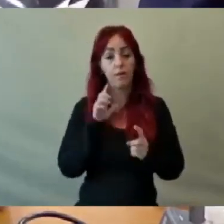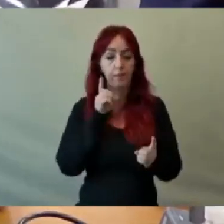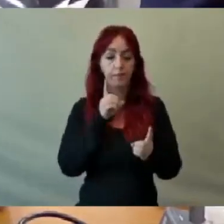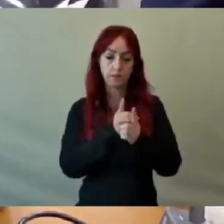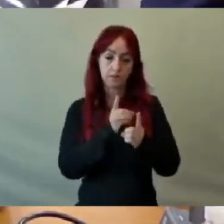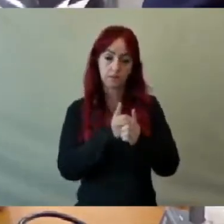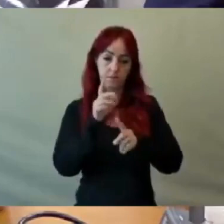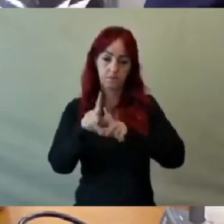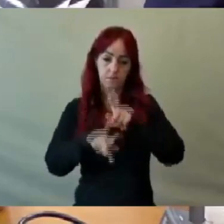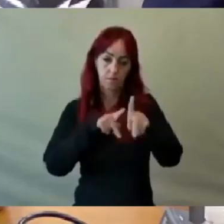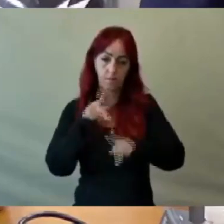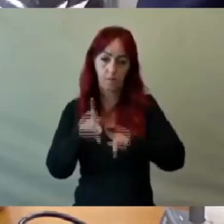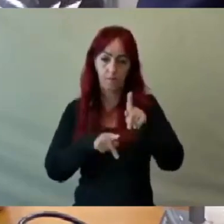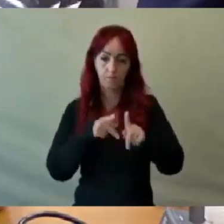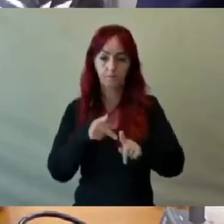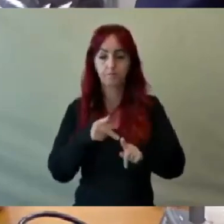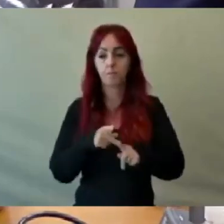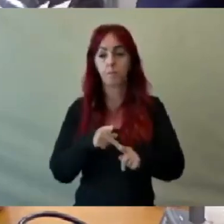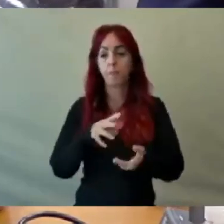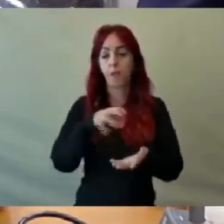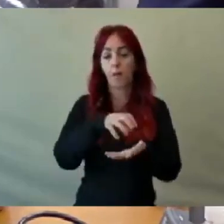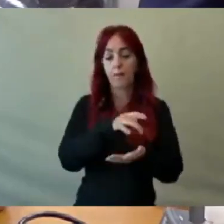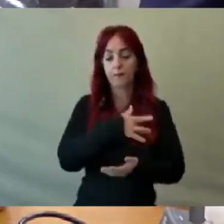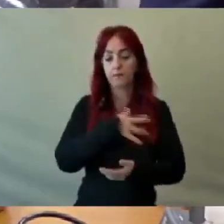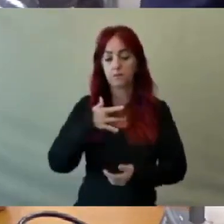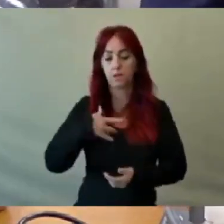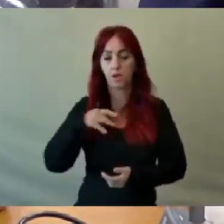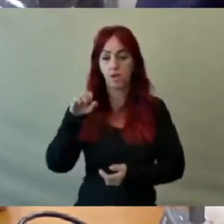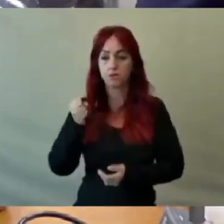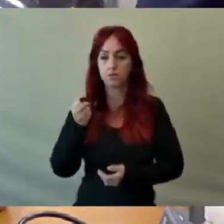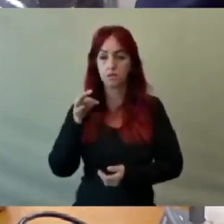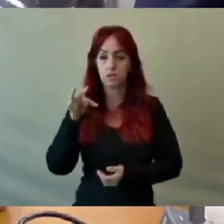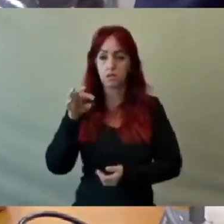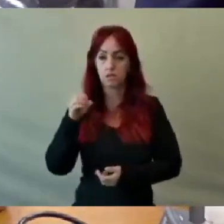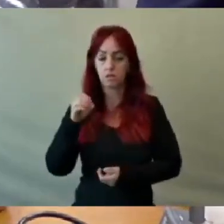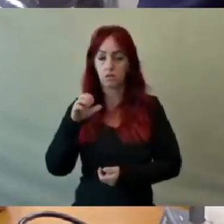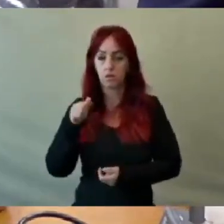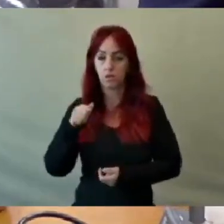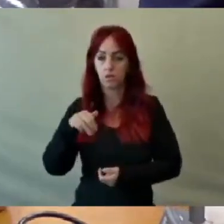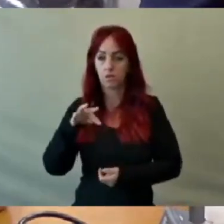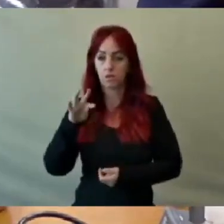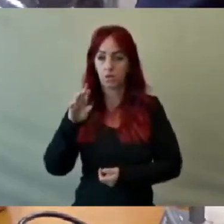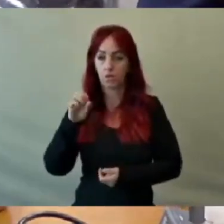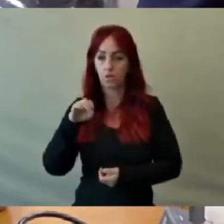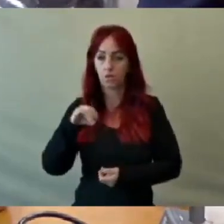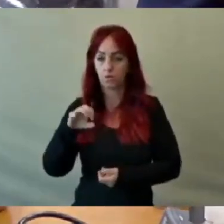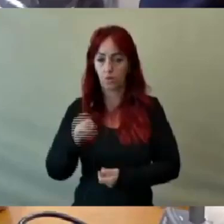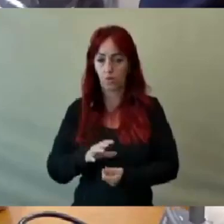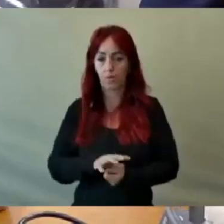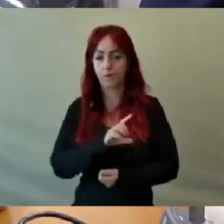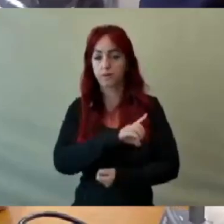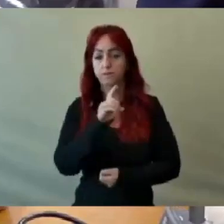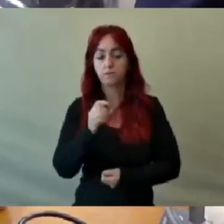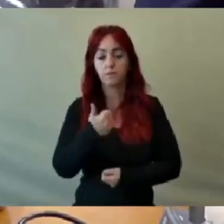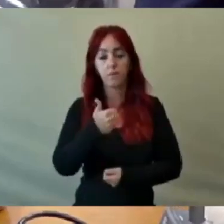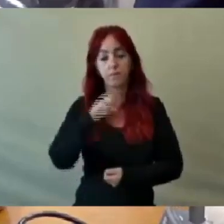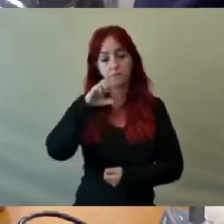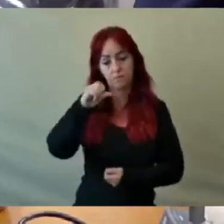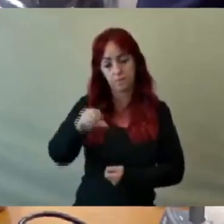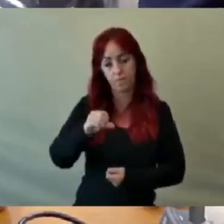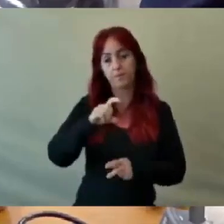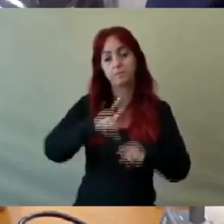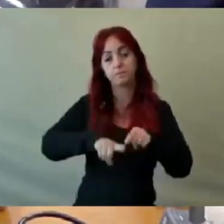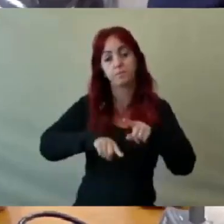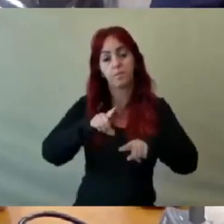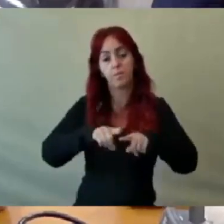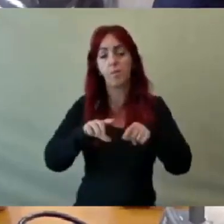Centro de Saúde Santo Antônio. A data, 19 do 6, horário 9 horas. Local Centro